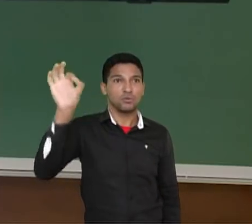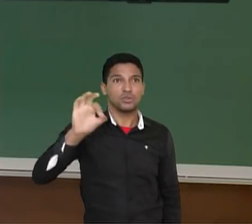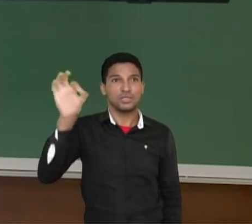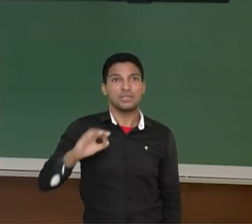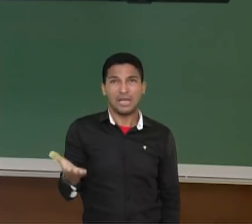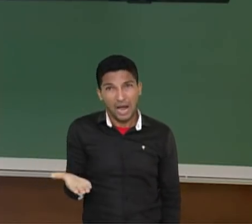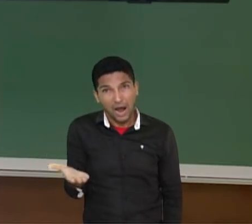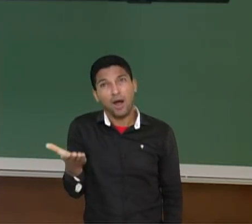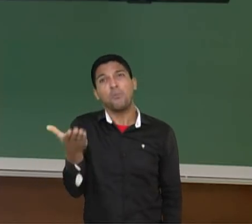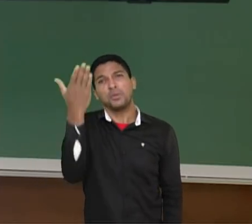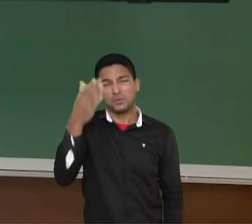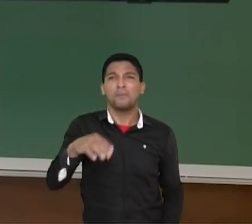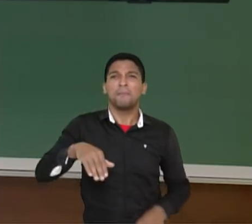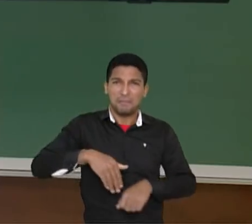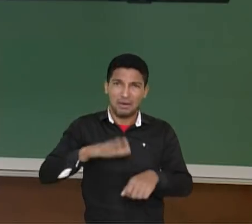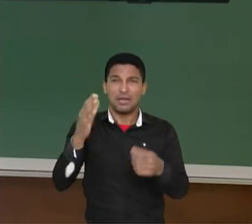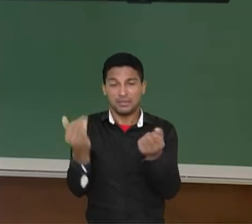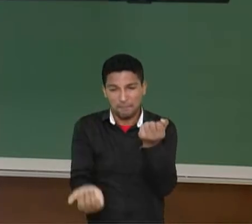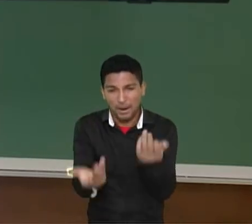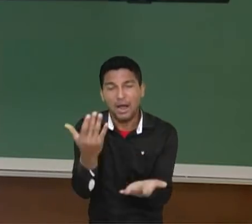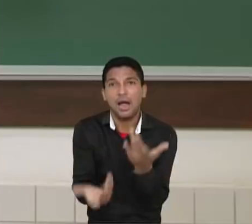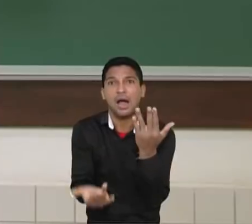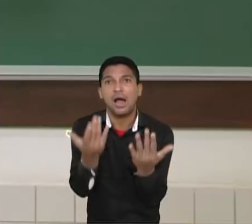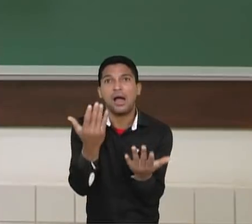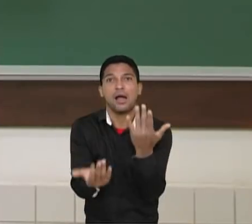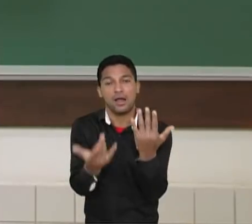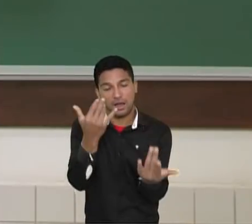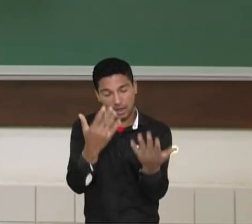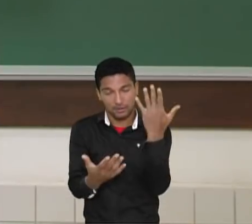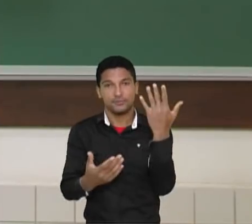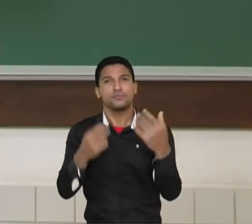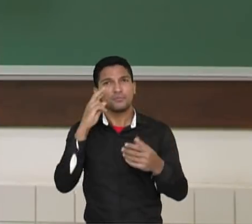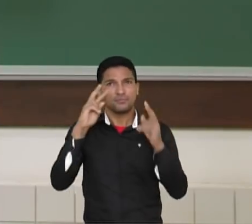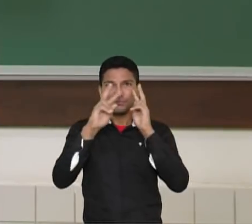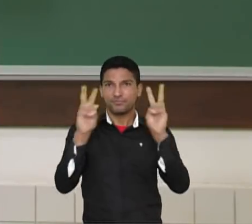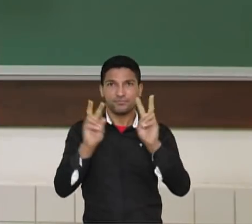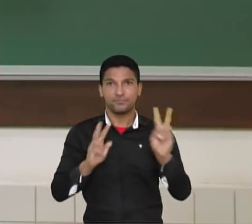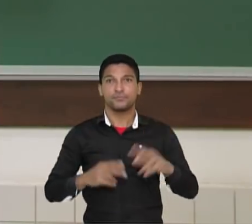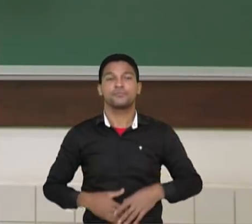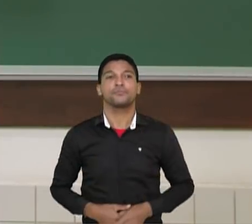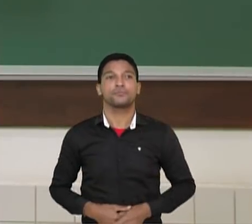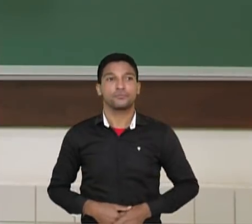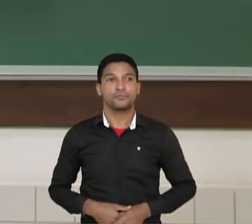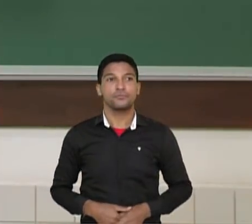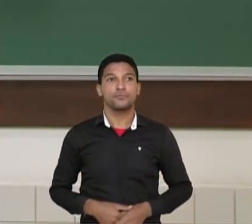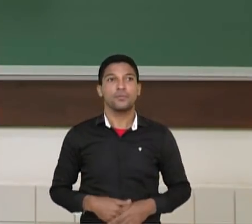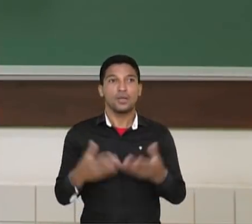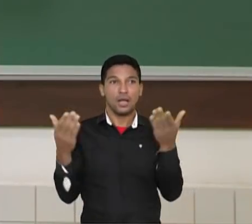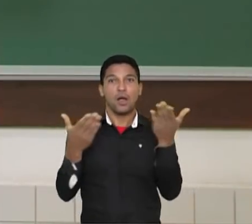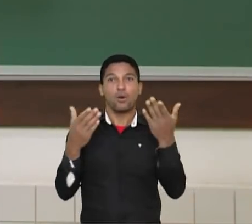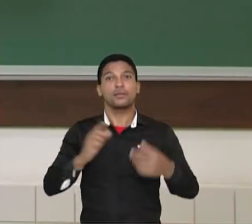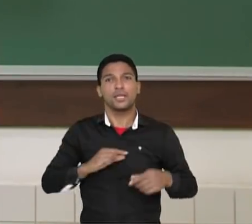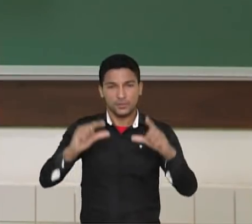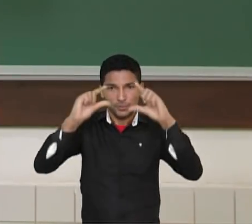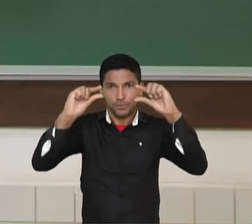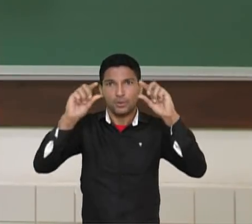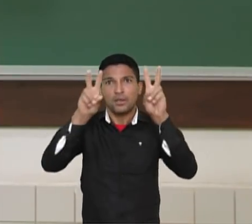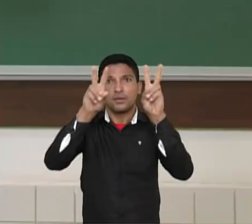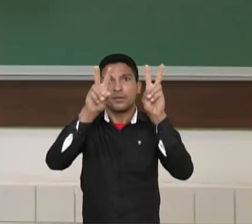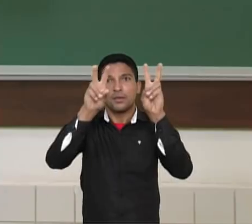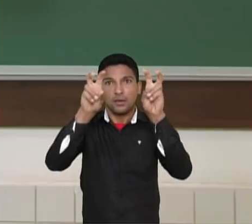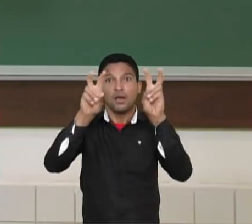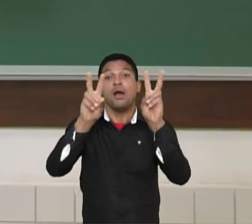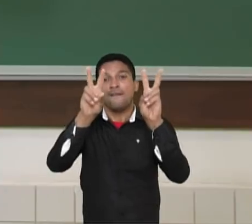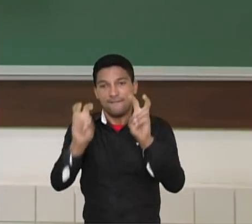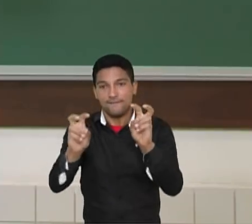INPE. Agora nós temos aqui um subitem nessa reportagem, tá? Então, às vezes a reportagem ela